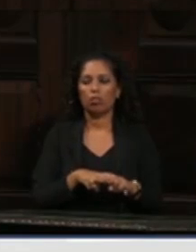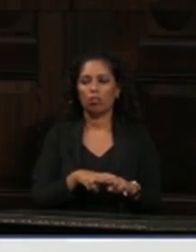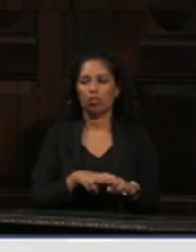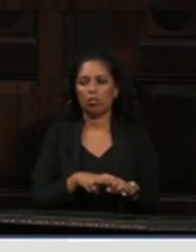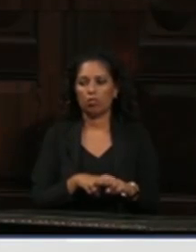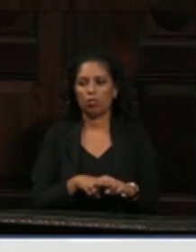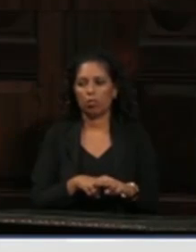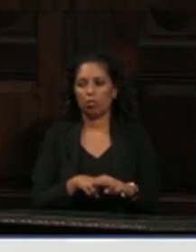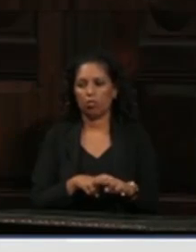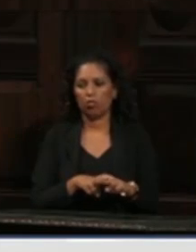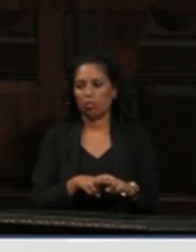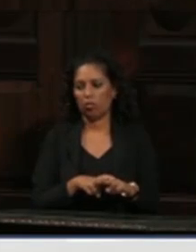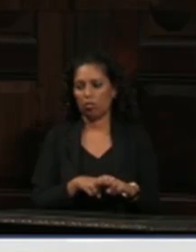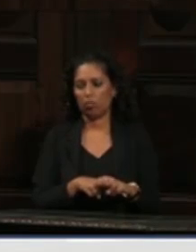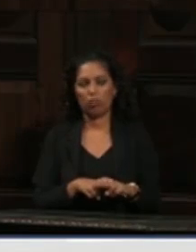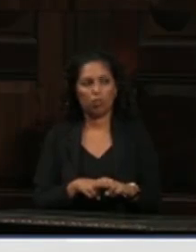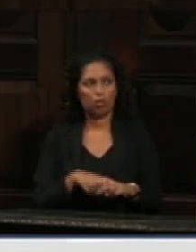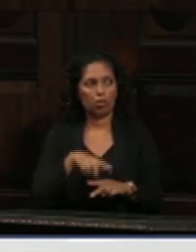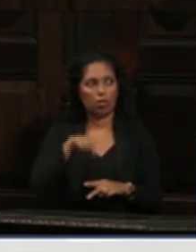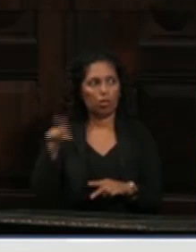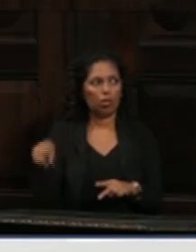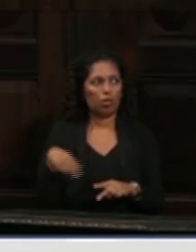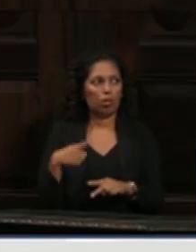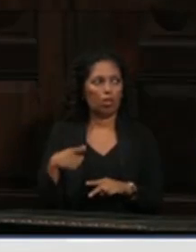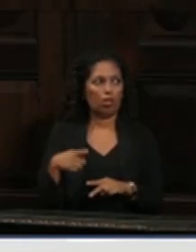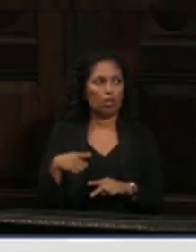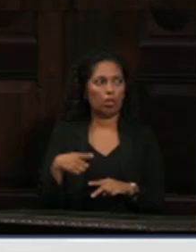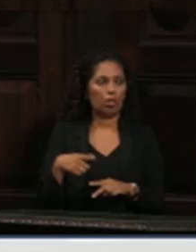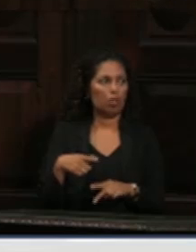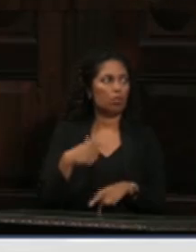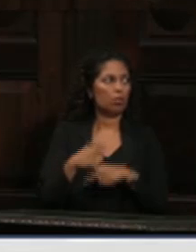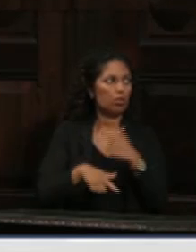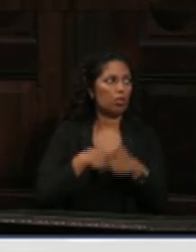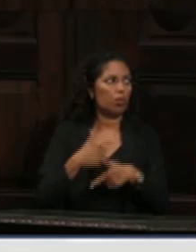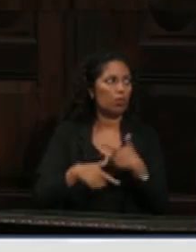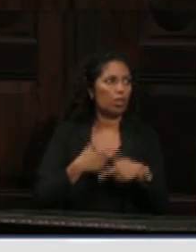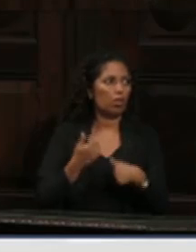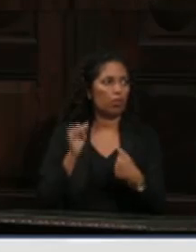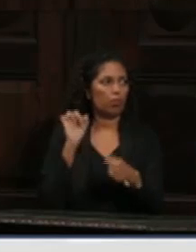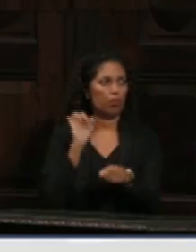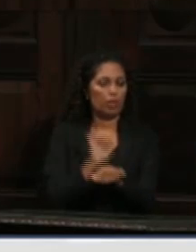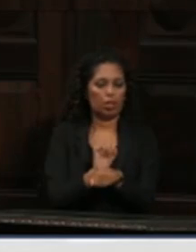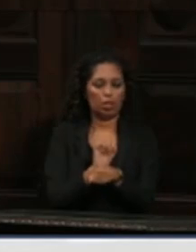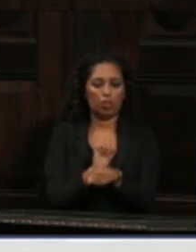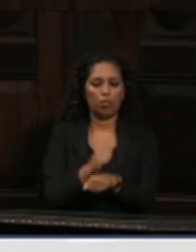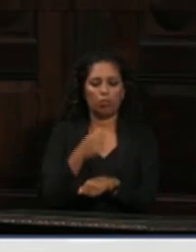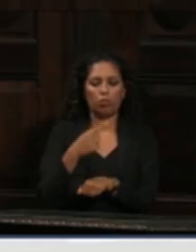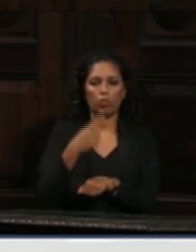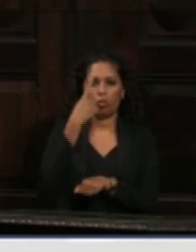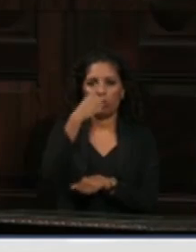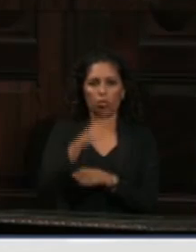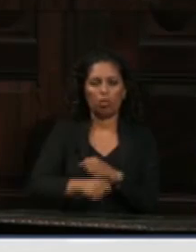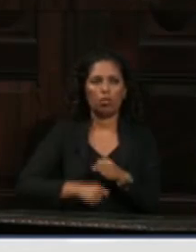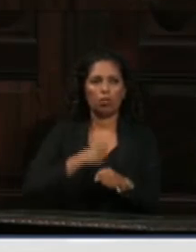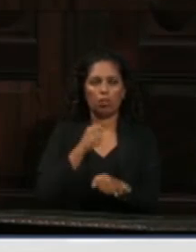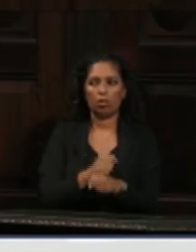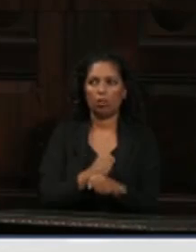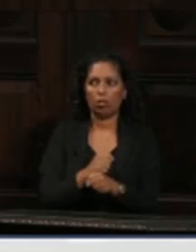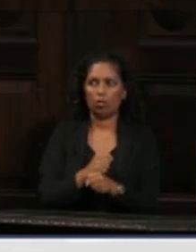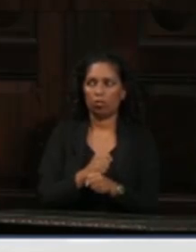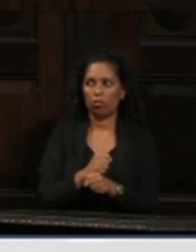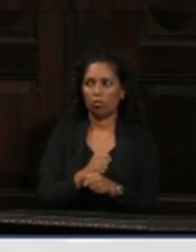e tiveram seus mandatos extintos por 12 meses, com os